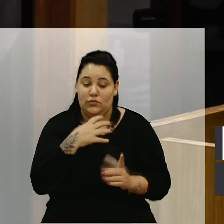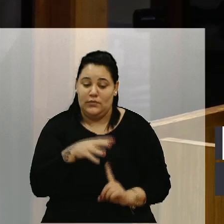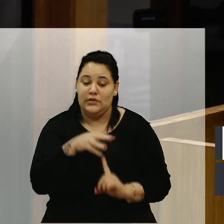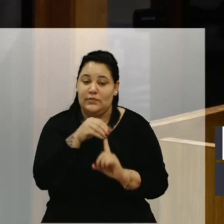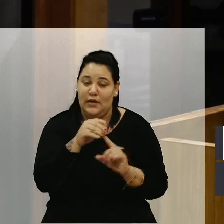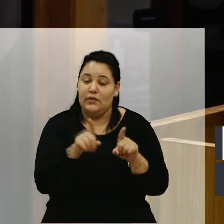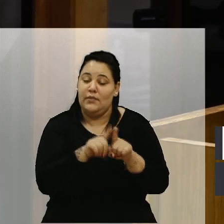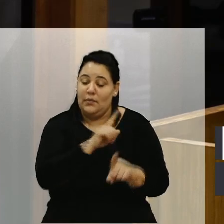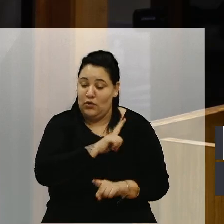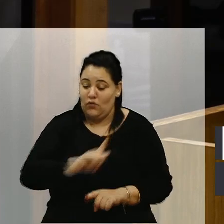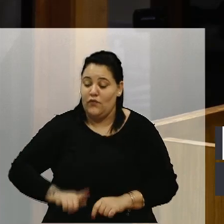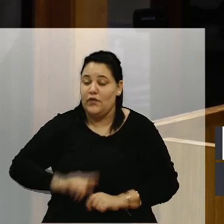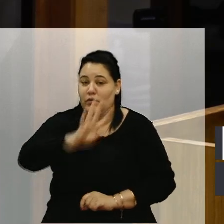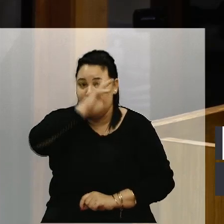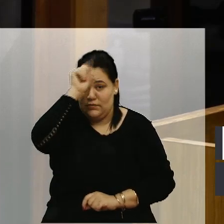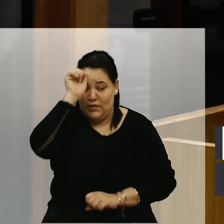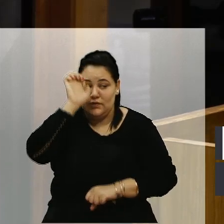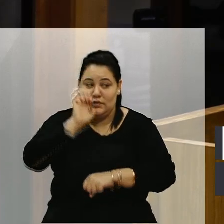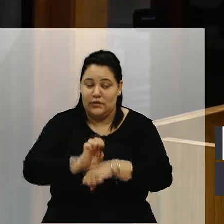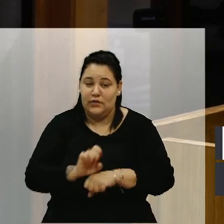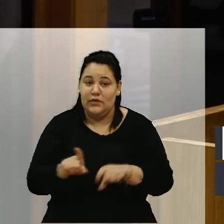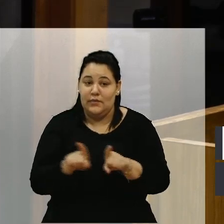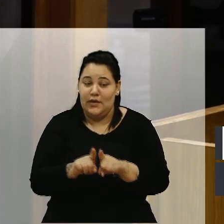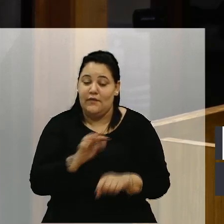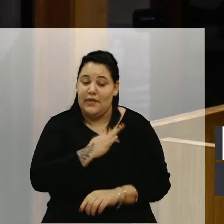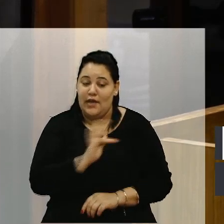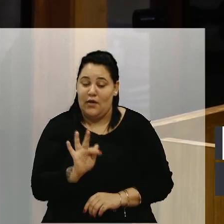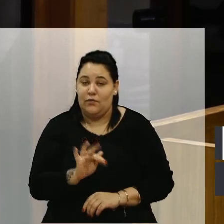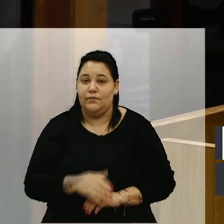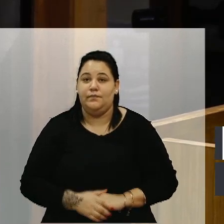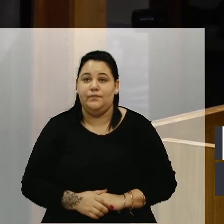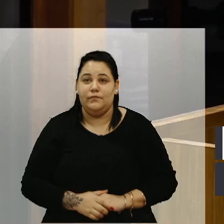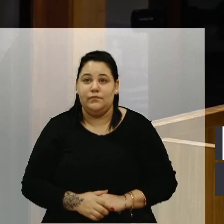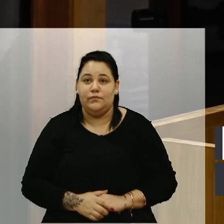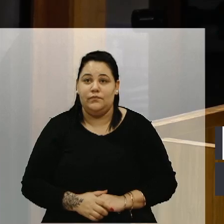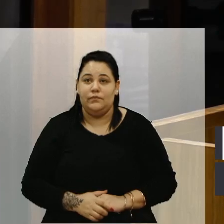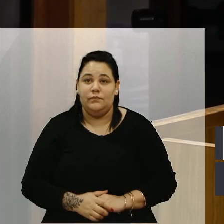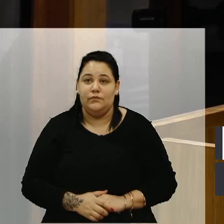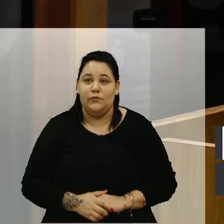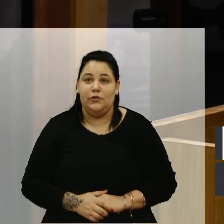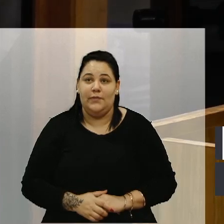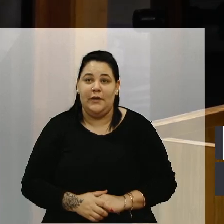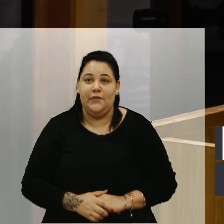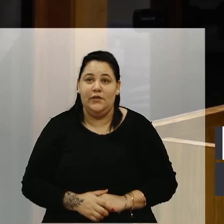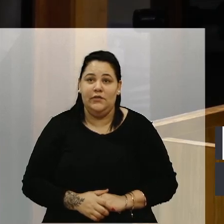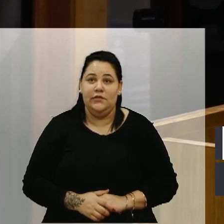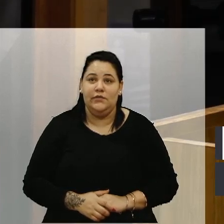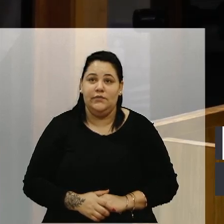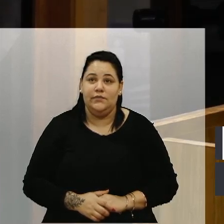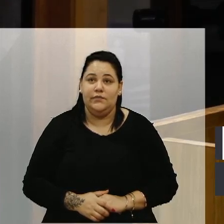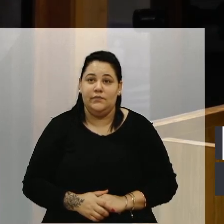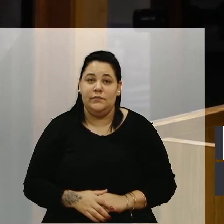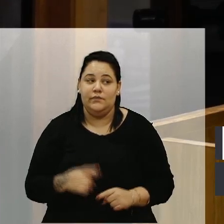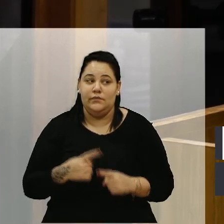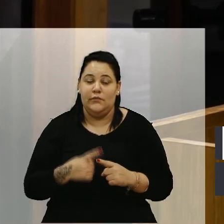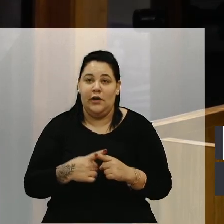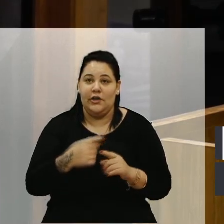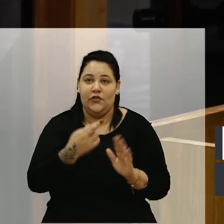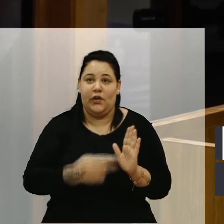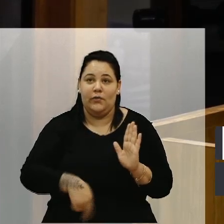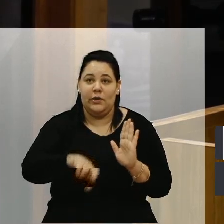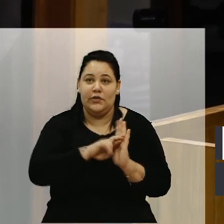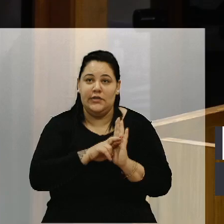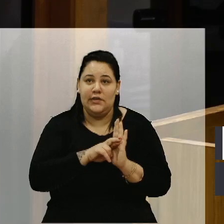pelo governo municipal, estadual e inclusive federal, até porque esta recuperação das encostas,